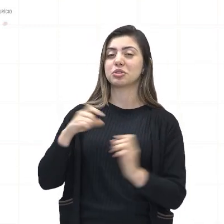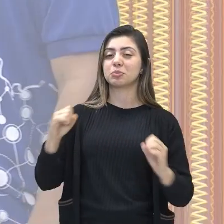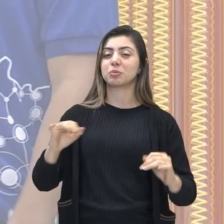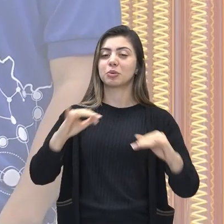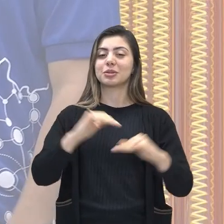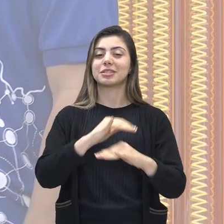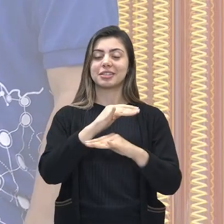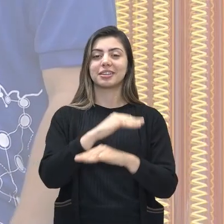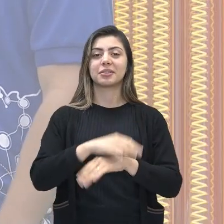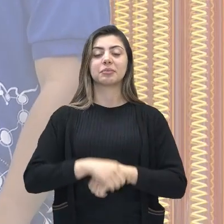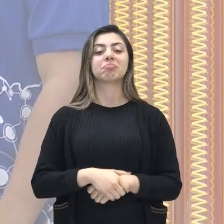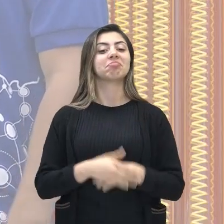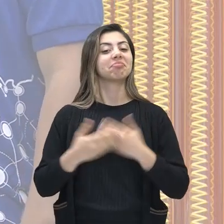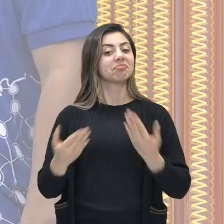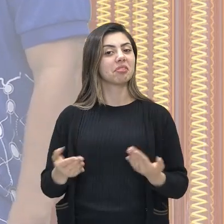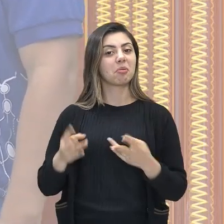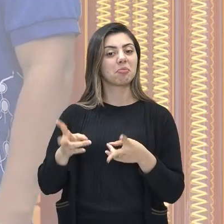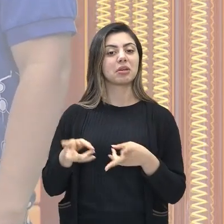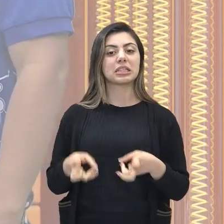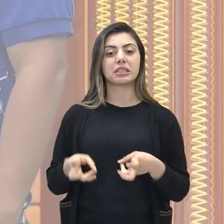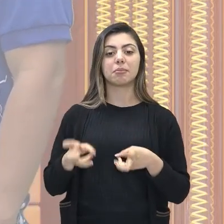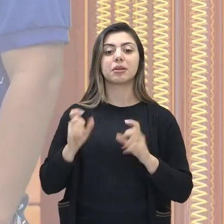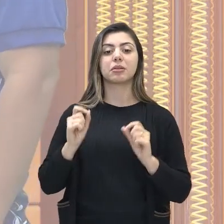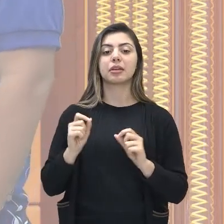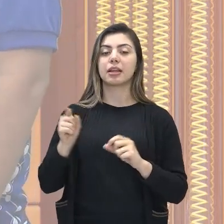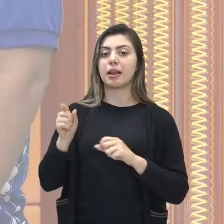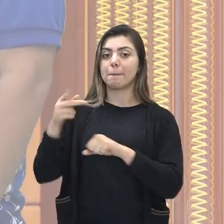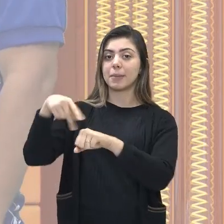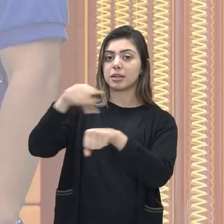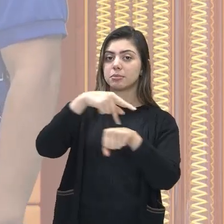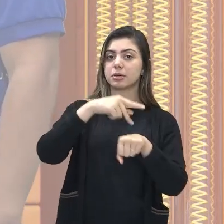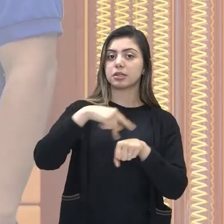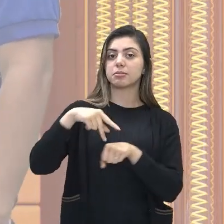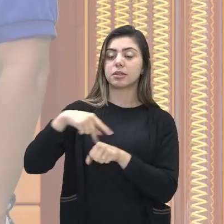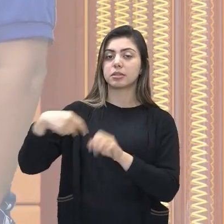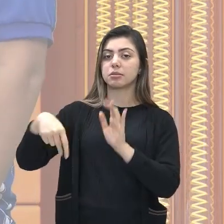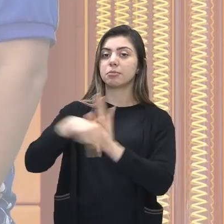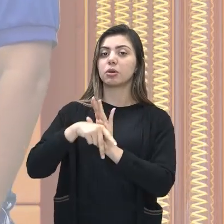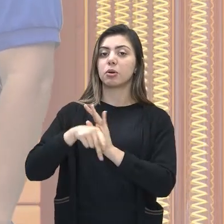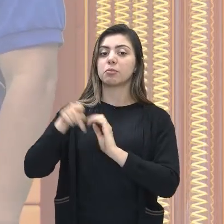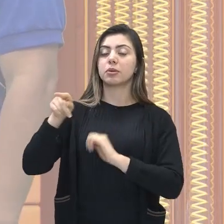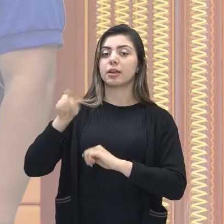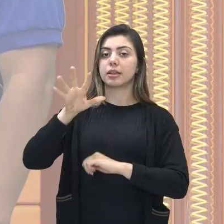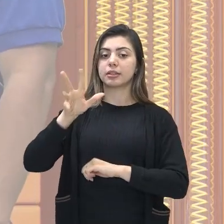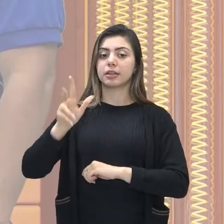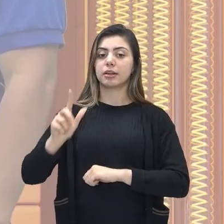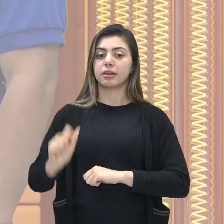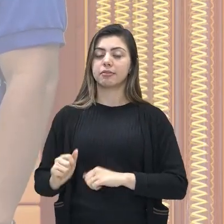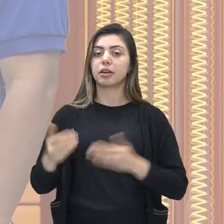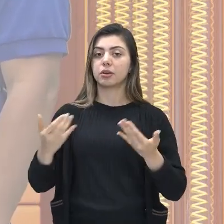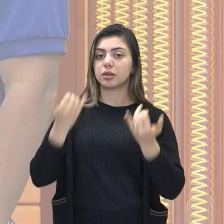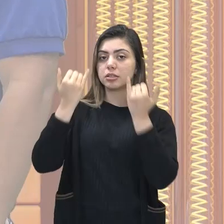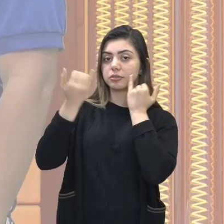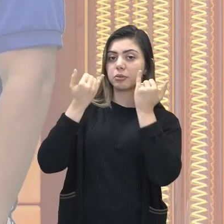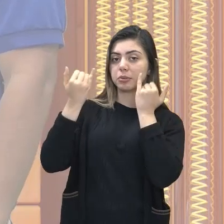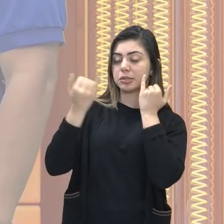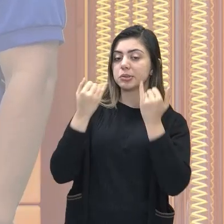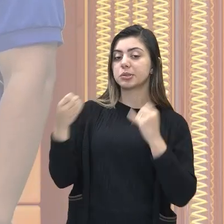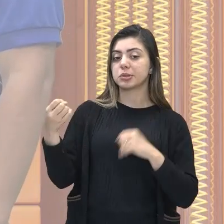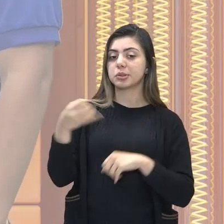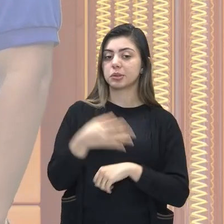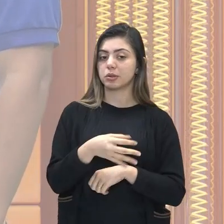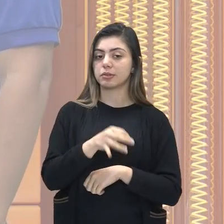né? Então, gente, temos aqui todos os países da África hoje em dia, né? Os valores atualizados, inclusive recentemente,